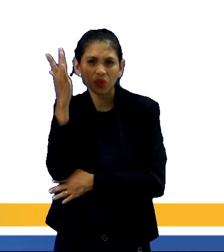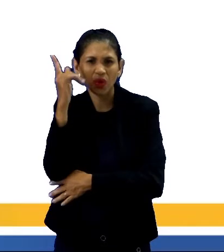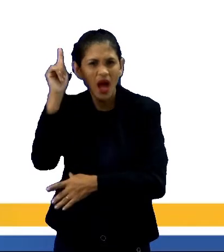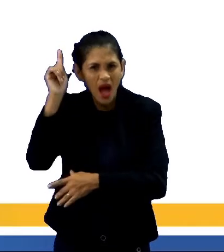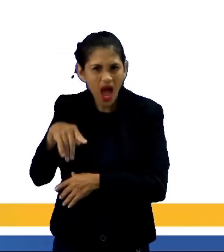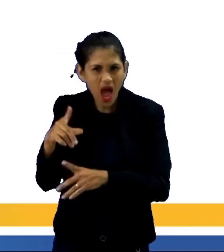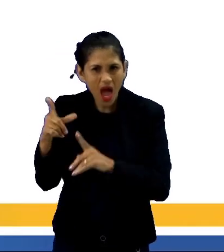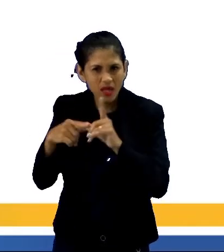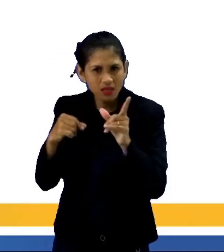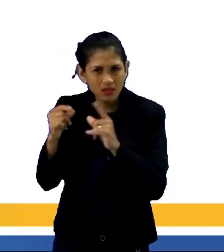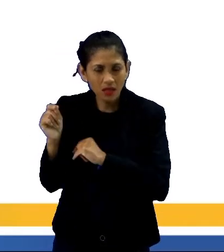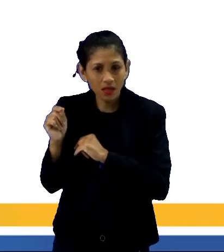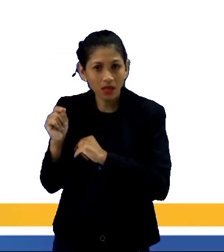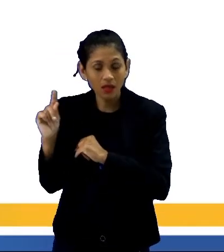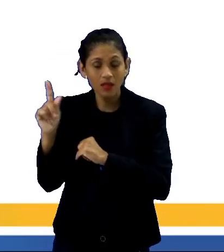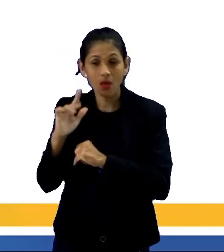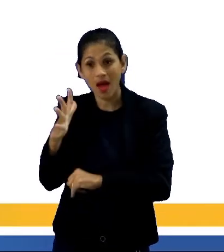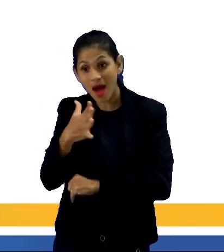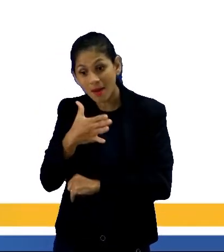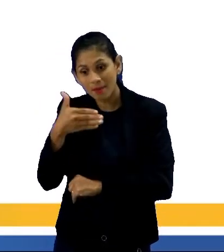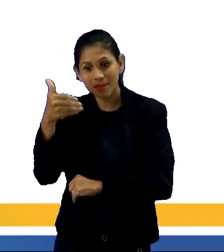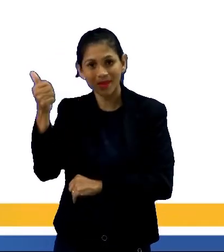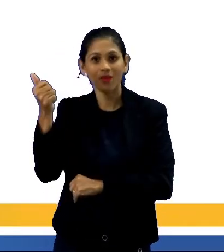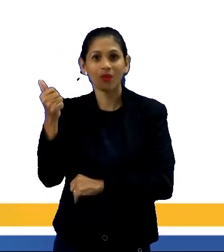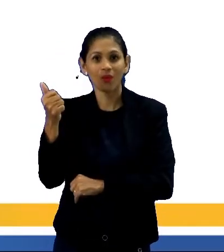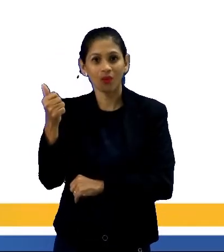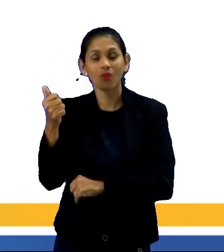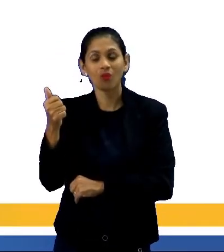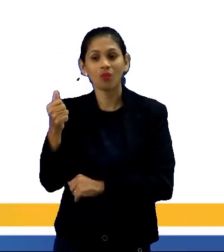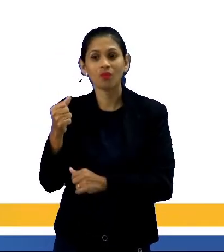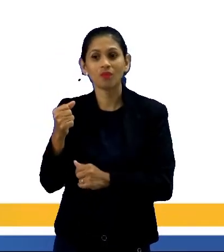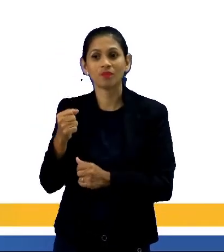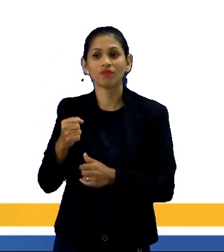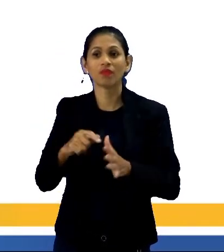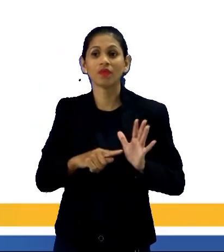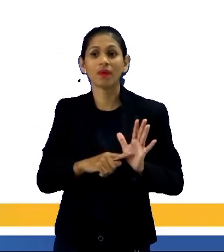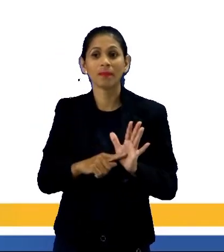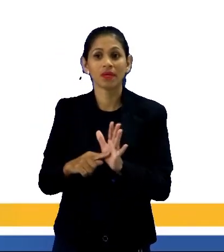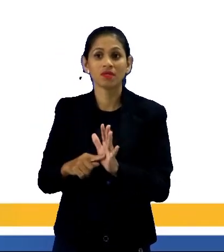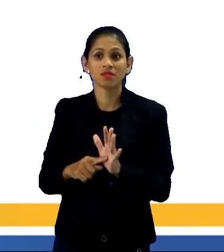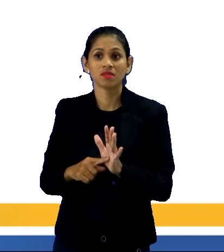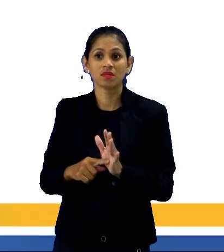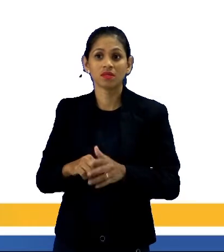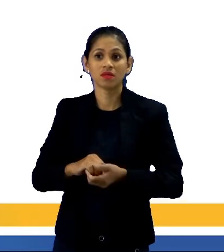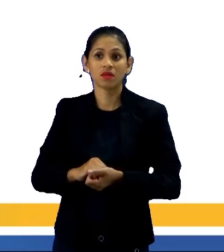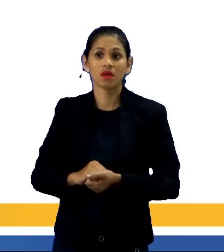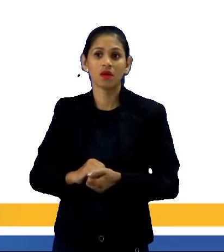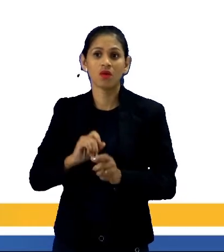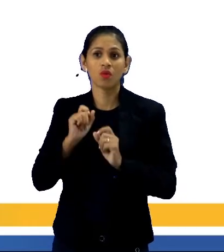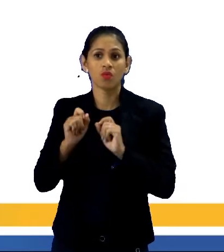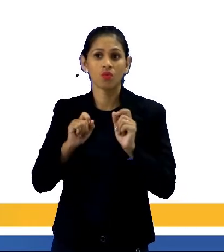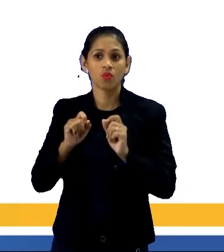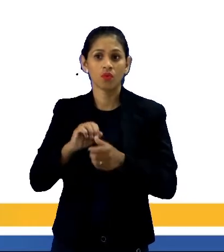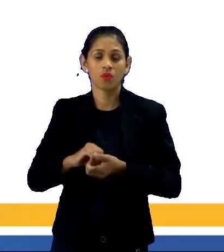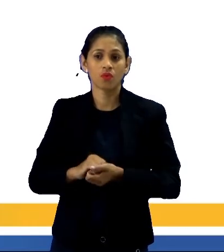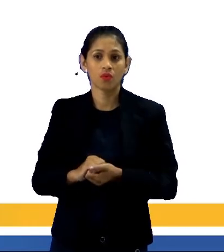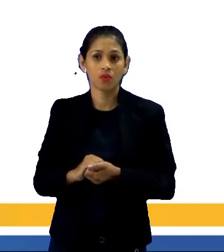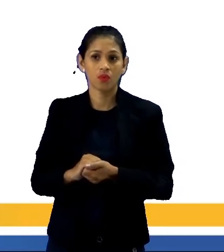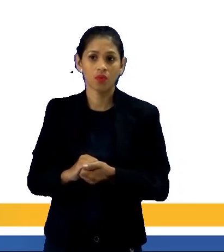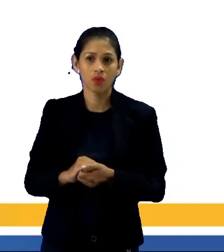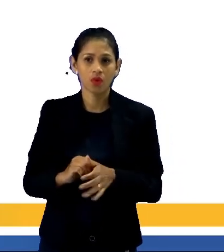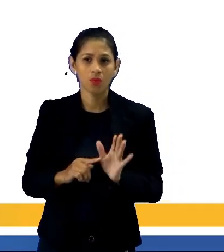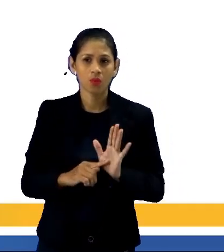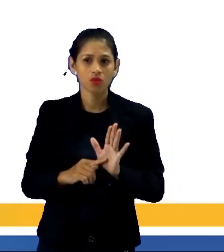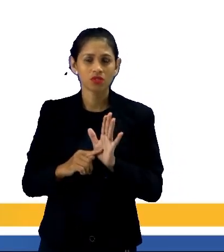do quiabo, né? Porque já que é uma empresa de hortifruti, ela está apresentando o quiabo. Mas olha como mostra o